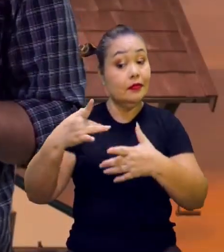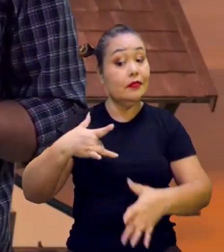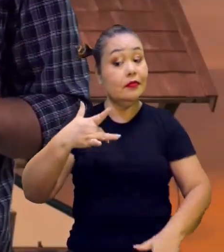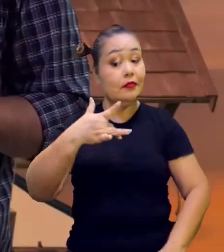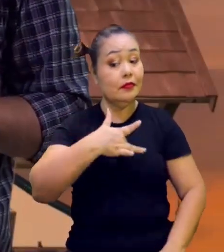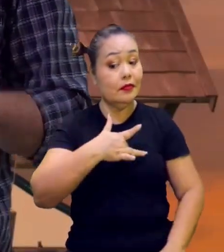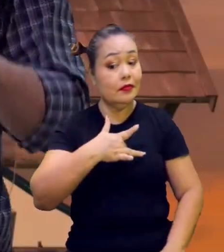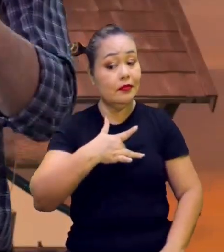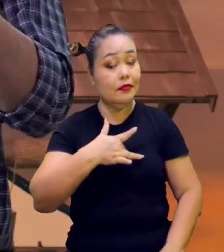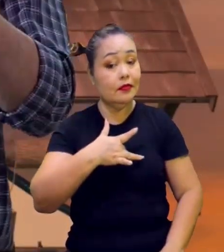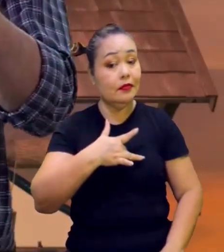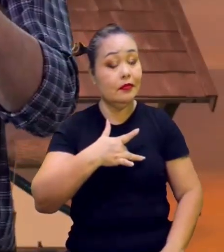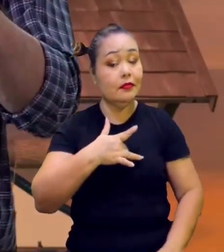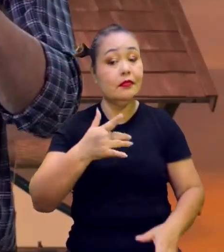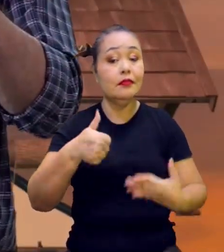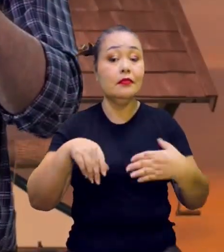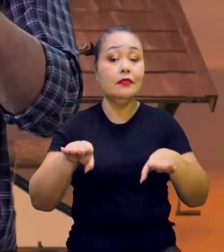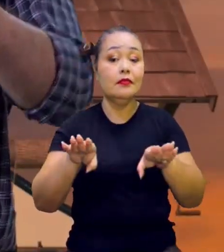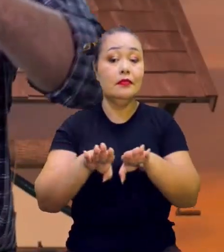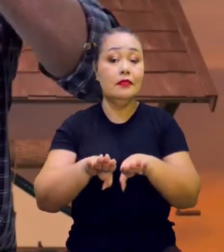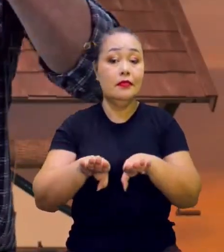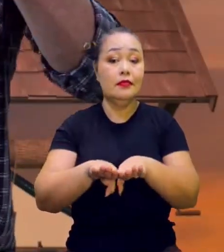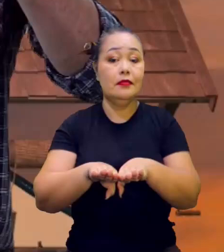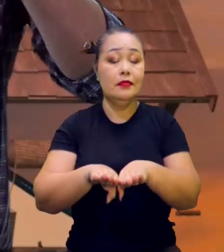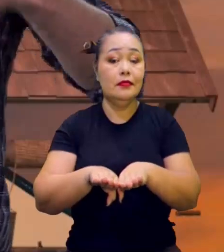saúde e também